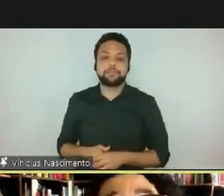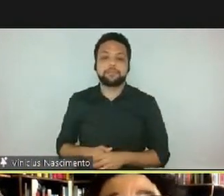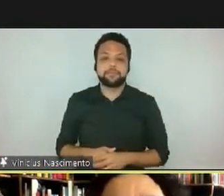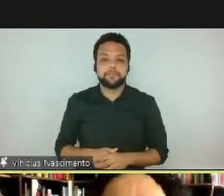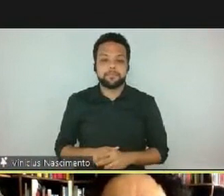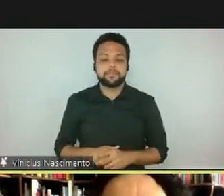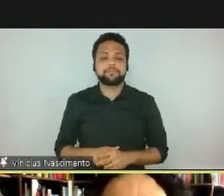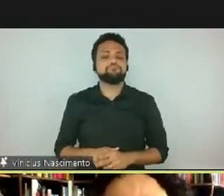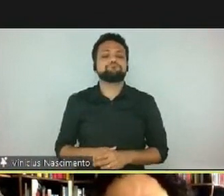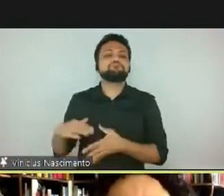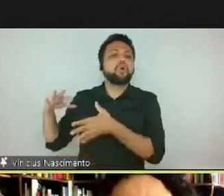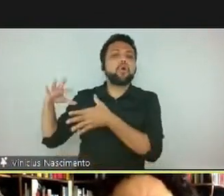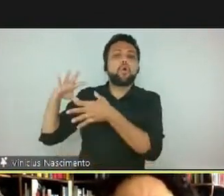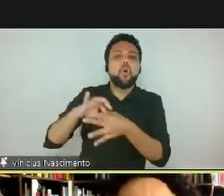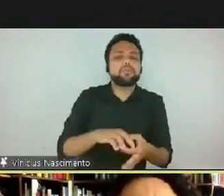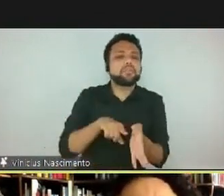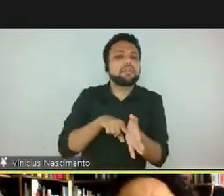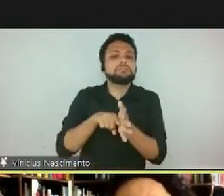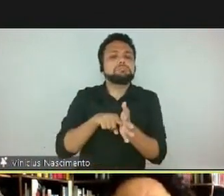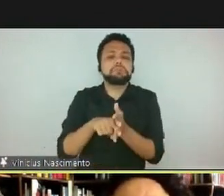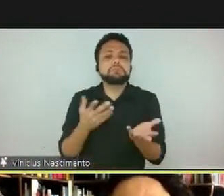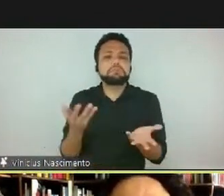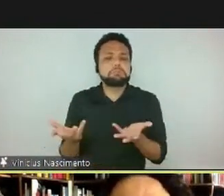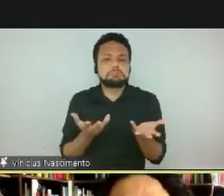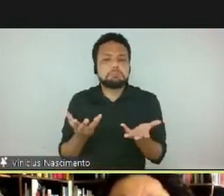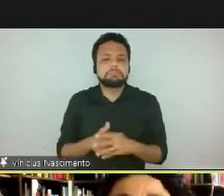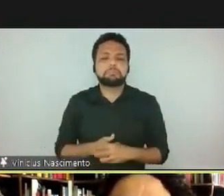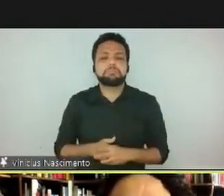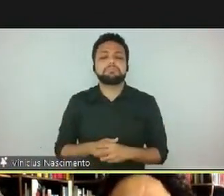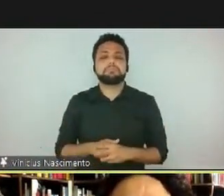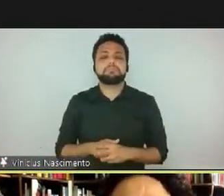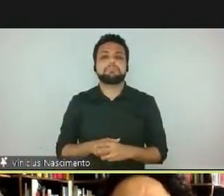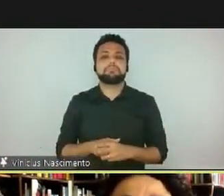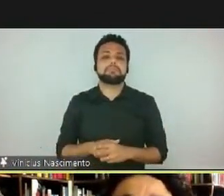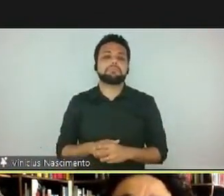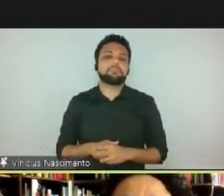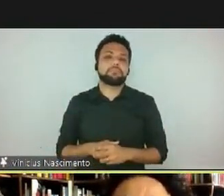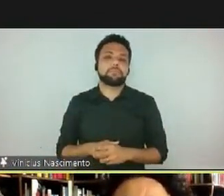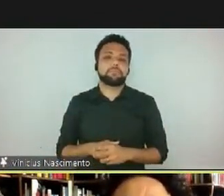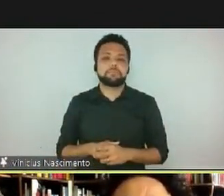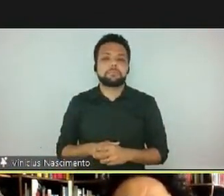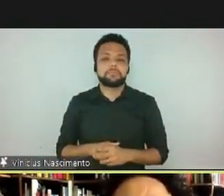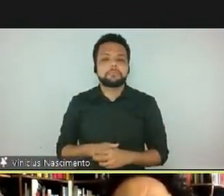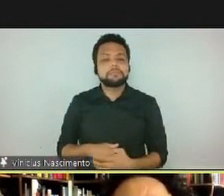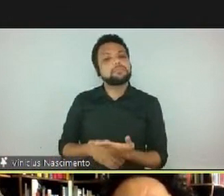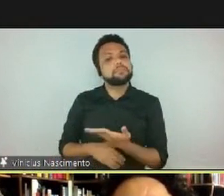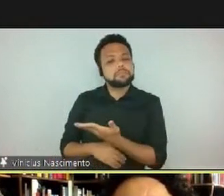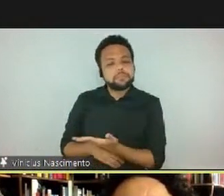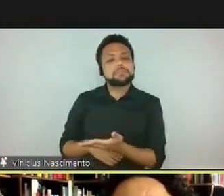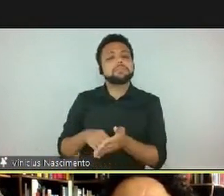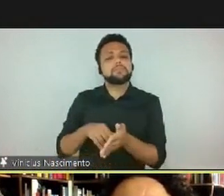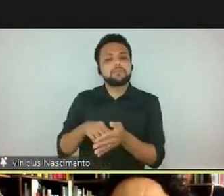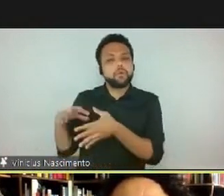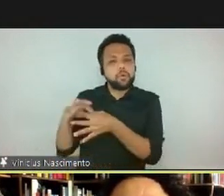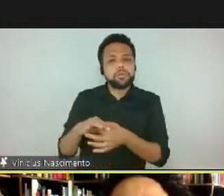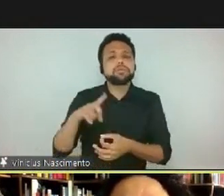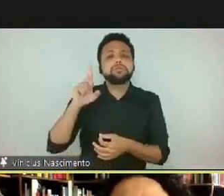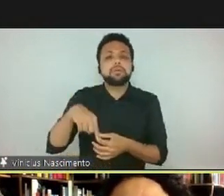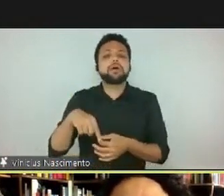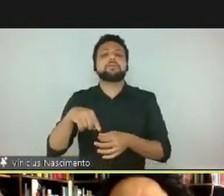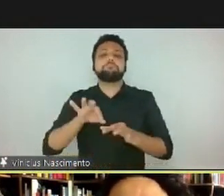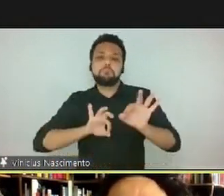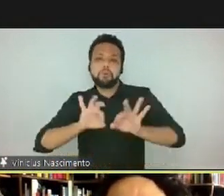Qual o contexto dessa pesquisa? Ele parte de um projeto socioeducativo